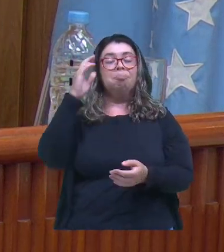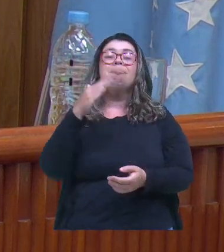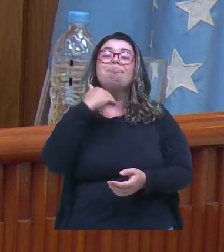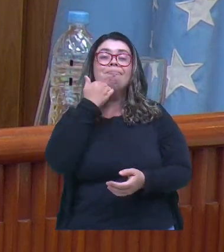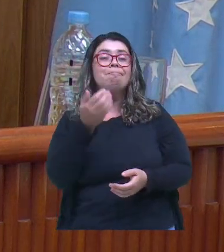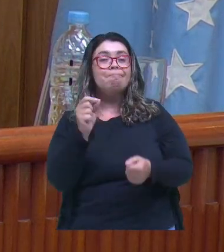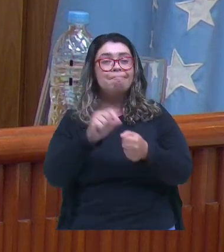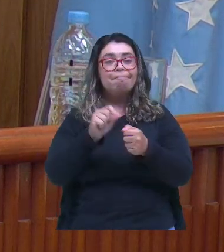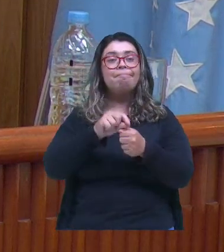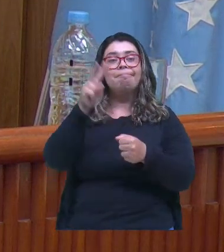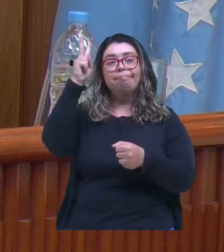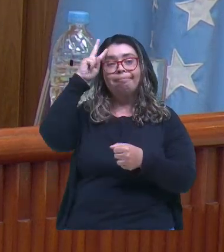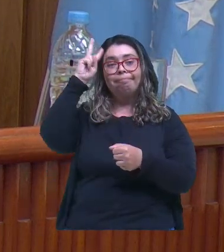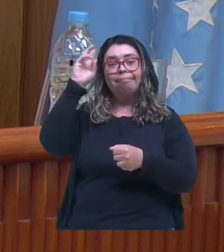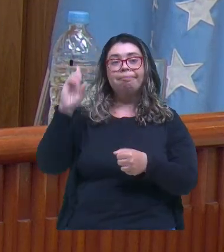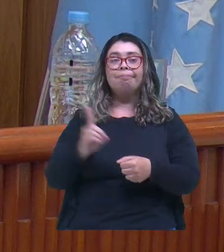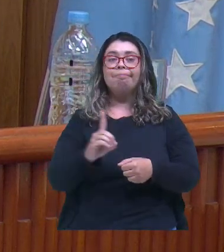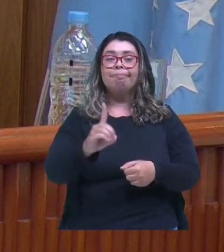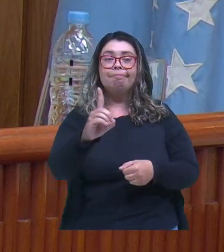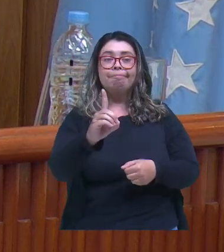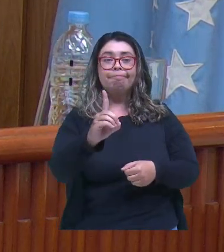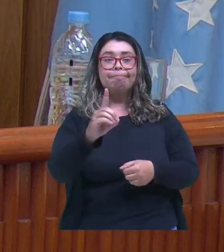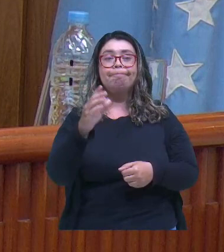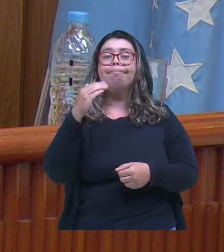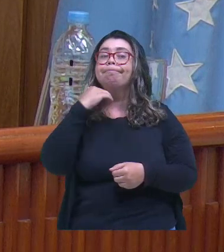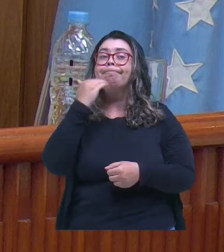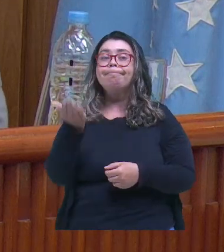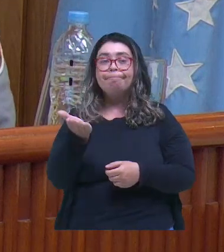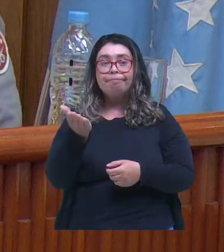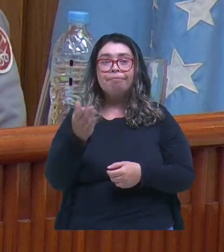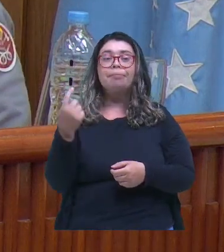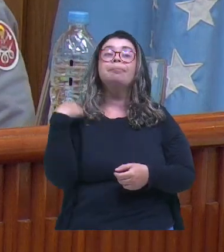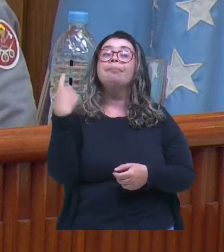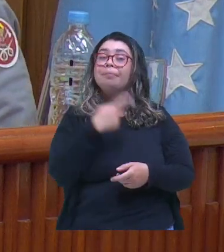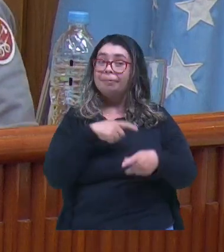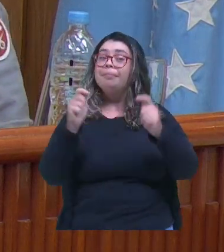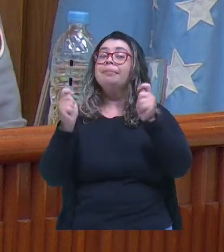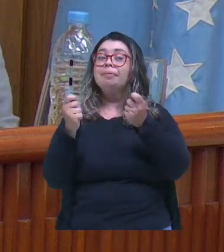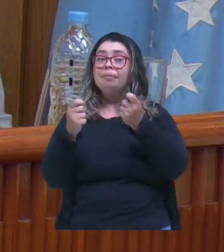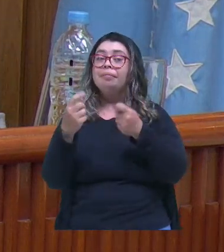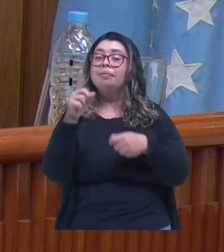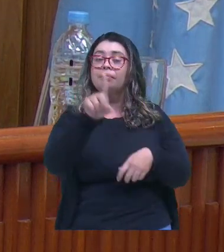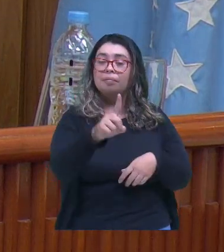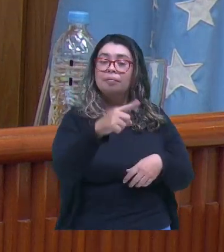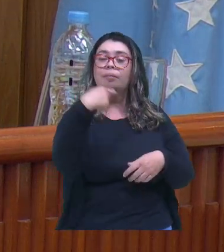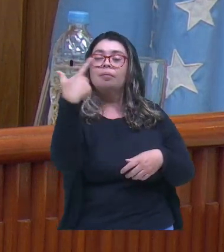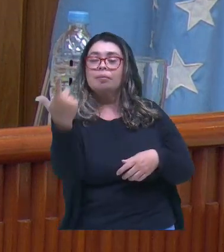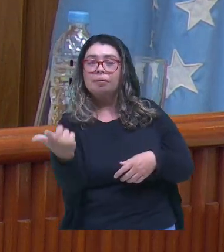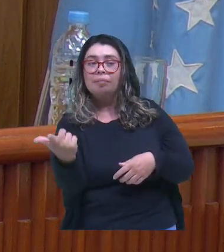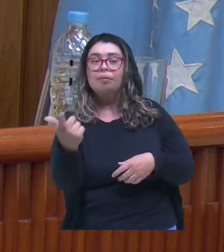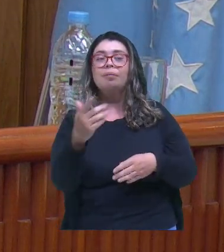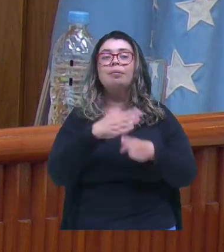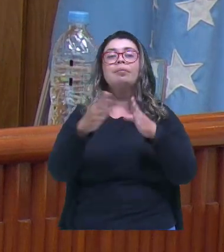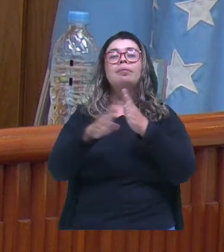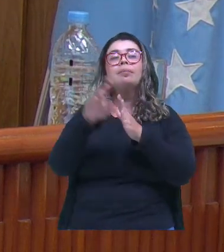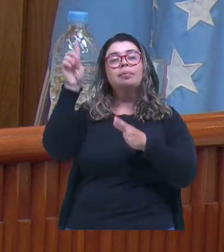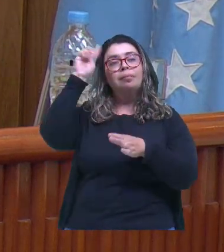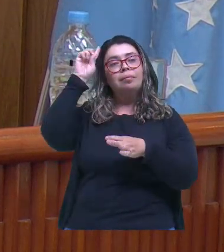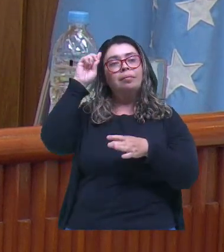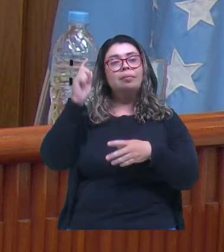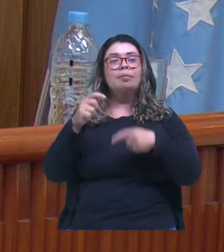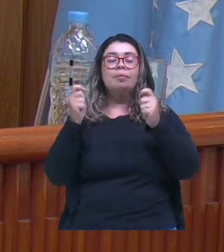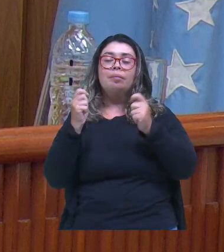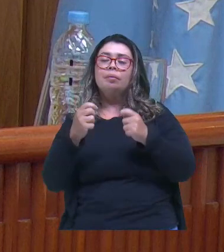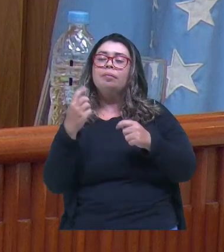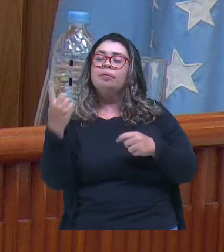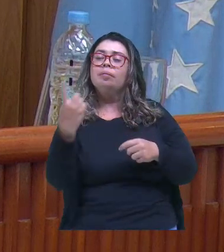sozinho. Ninguém. Nós dependemos um do outro todos os dias. Nós dependemos de cada profissional todos